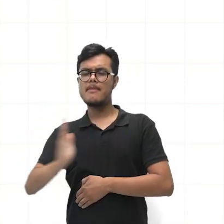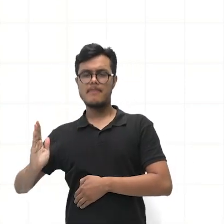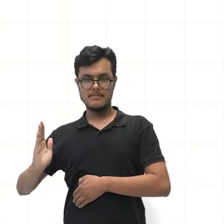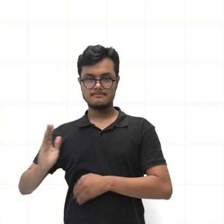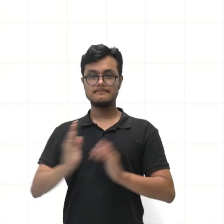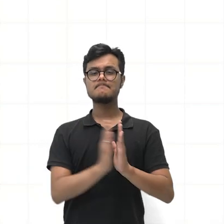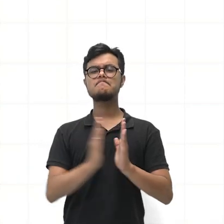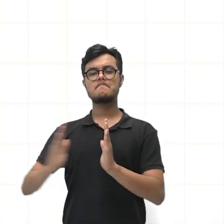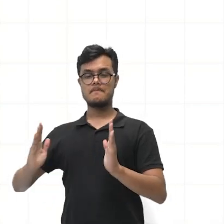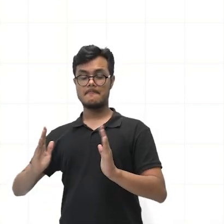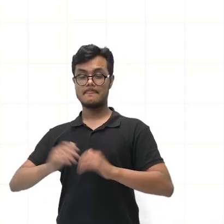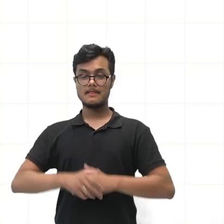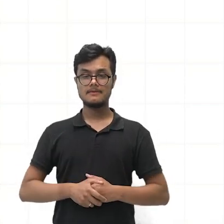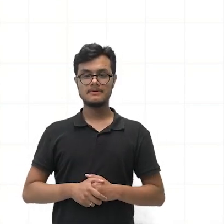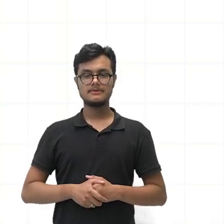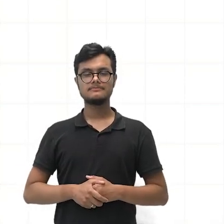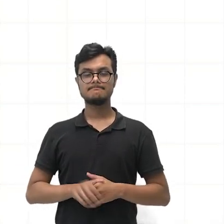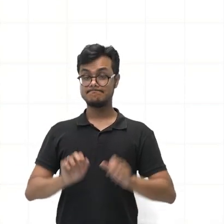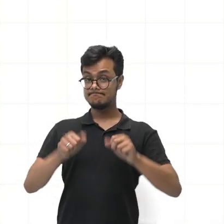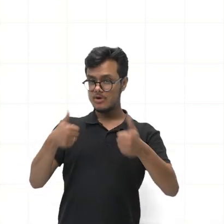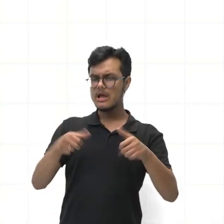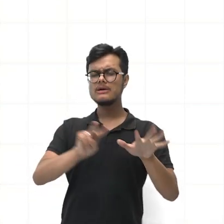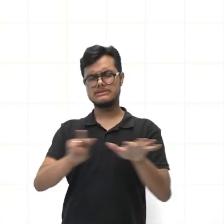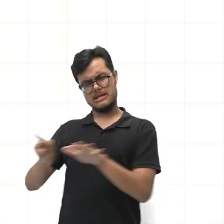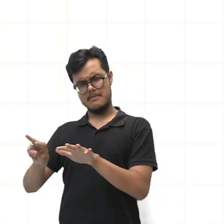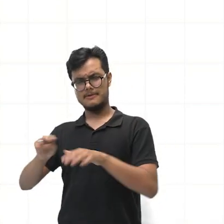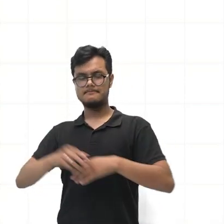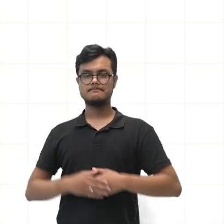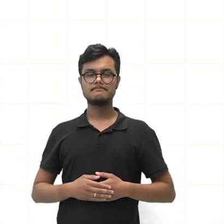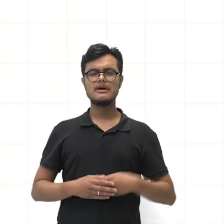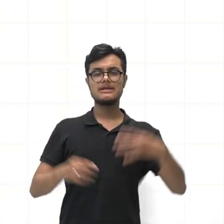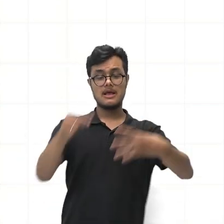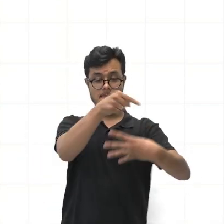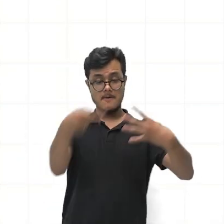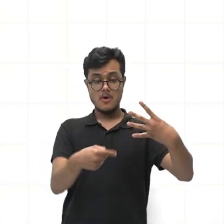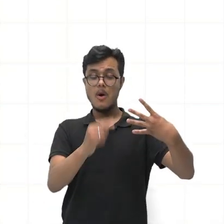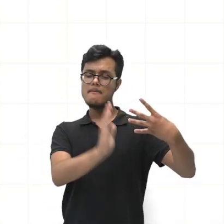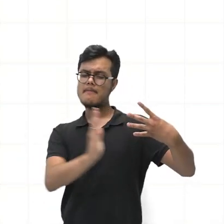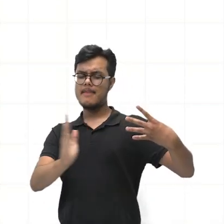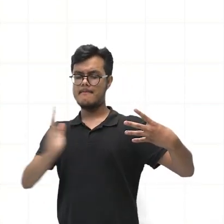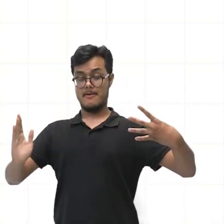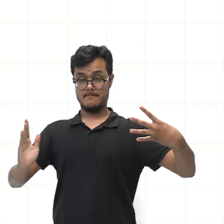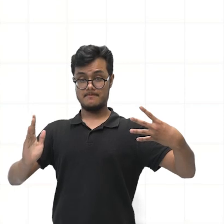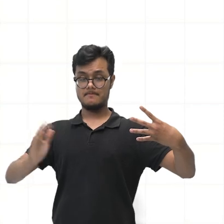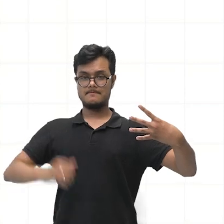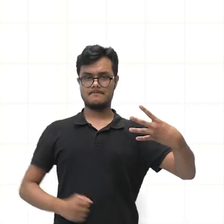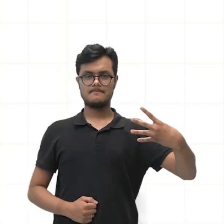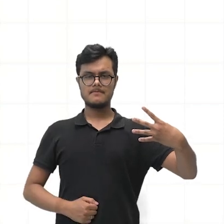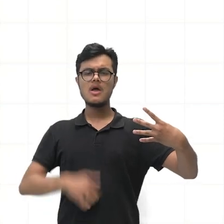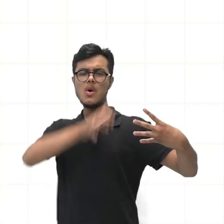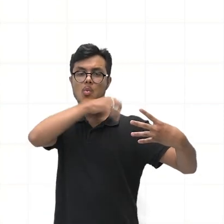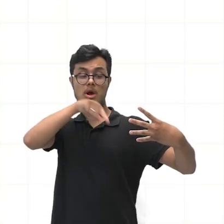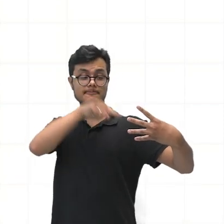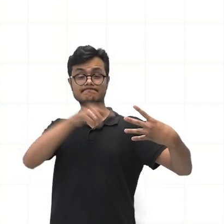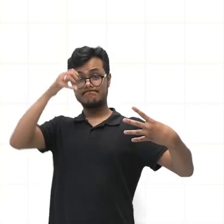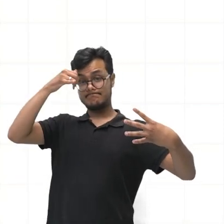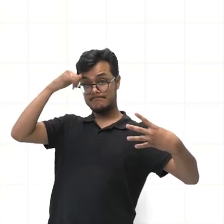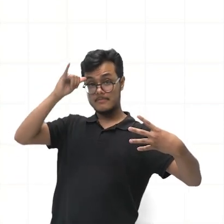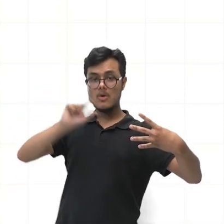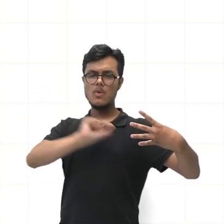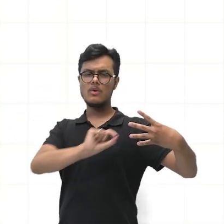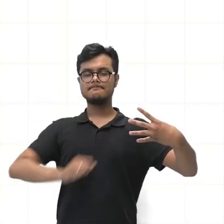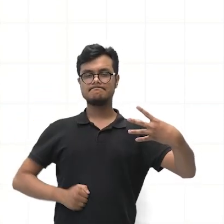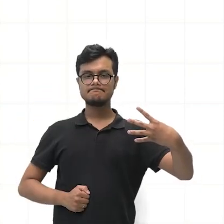Qual foi o período de tempo, né? Segunda, terça, quarta, quinta, sexta, sábado e domingo. 7 dias da